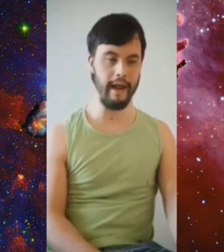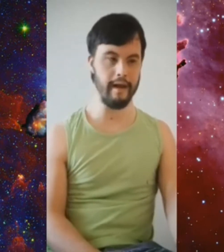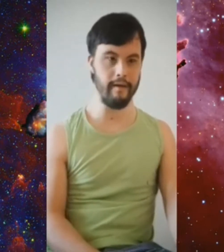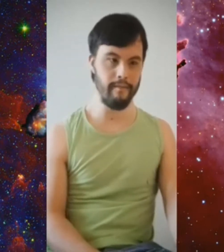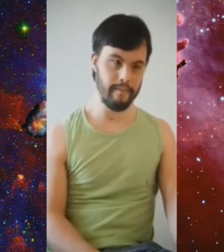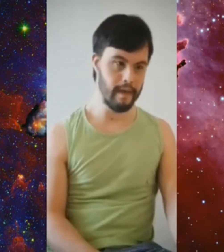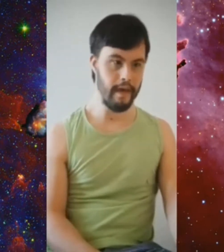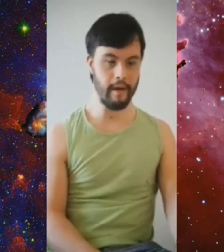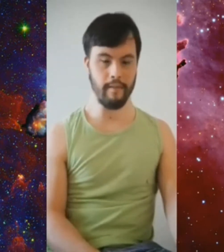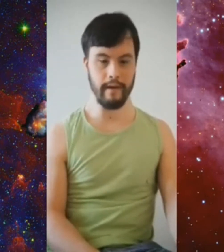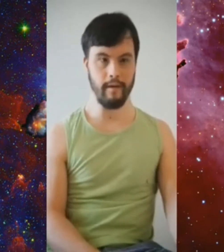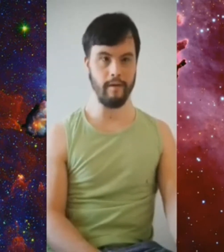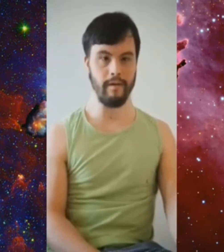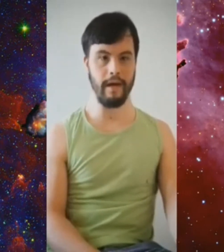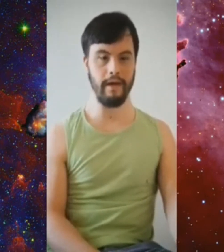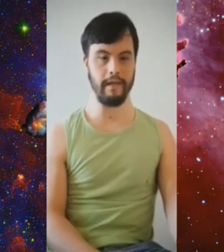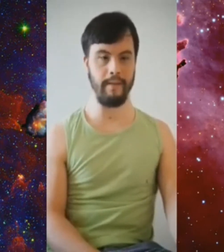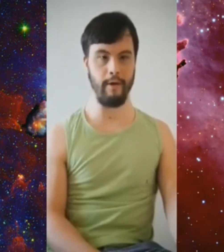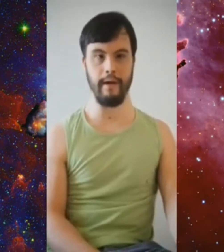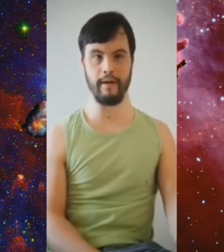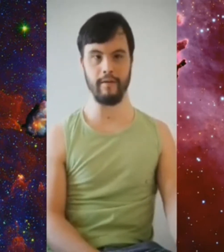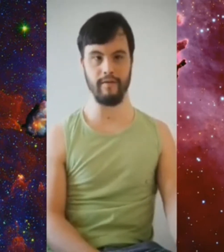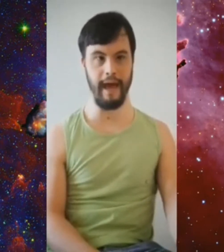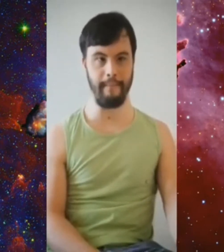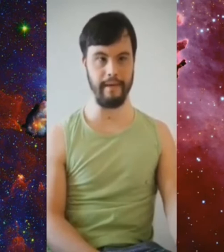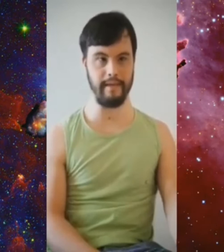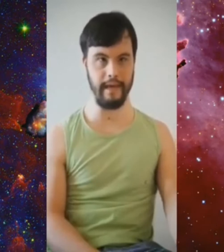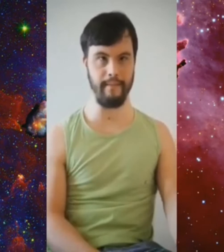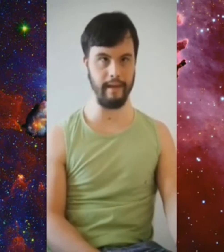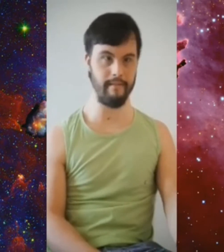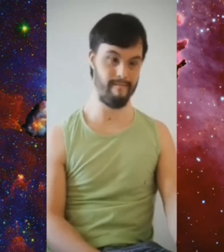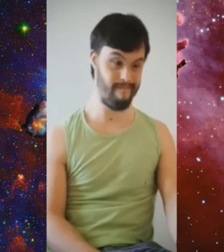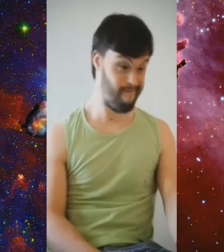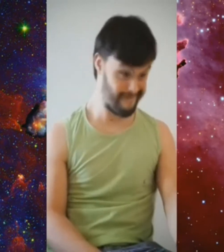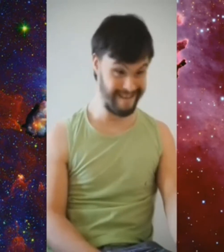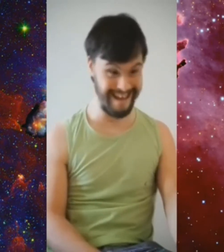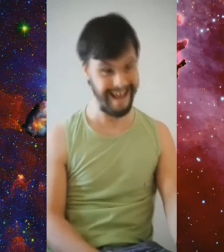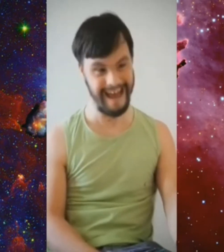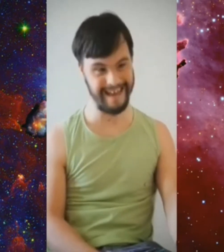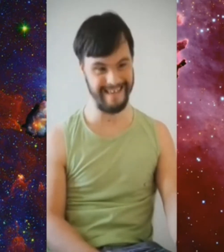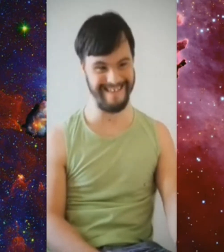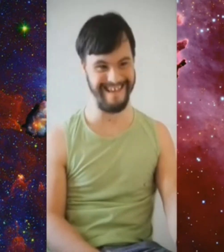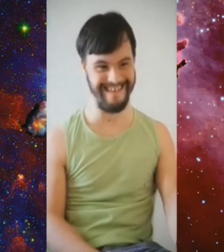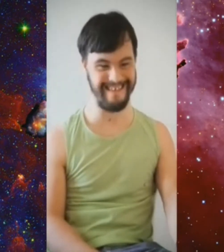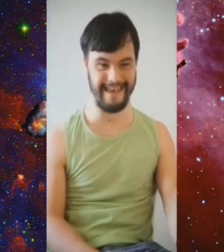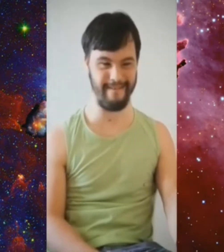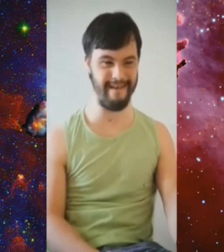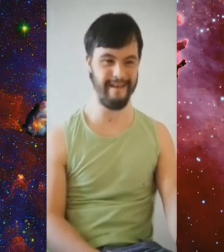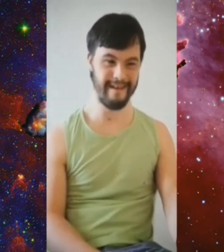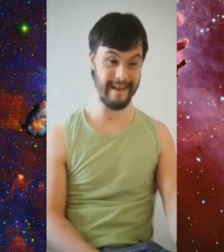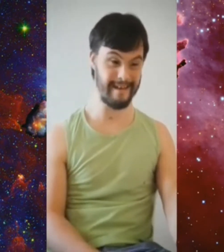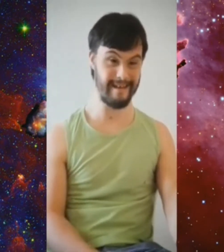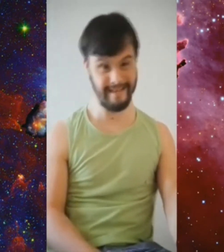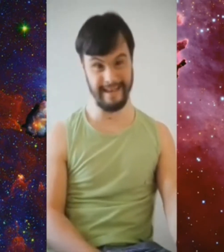Não só ela não. É como eu sempre mando no zap, sempre, quer dizer, tá, quer dizer, né,